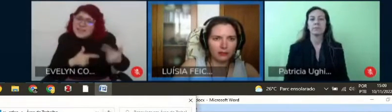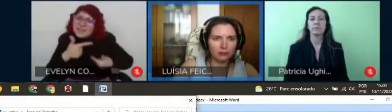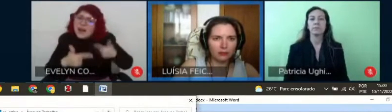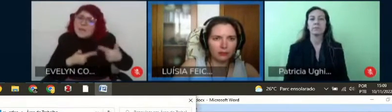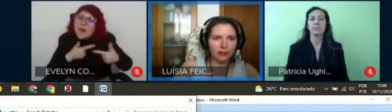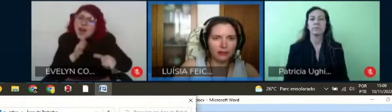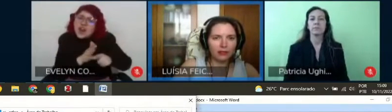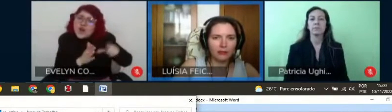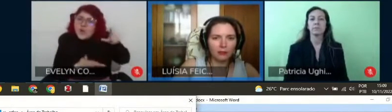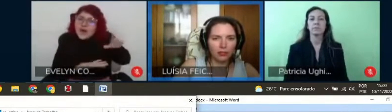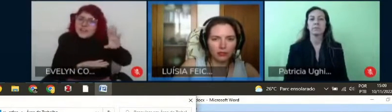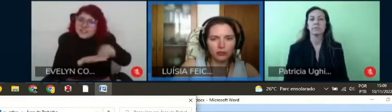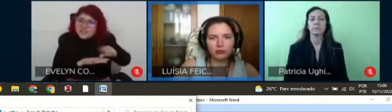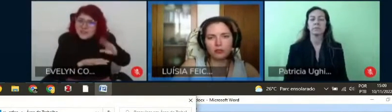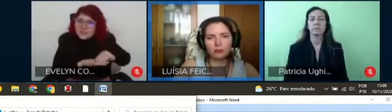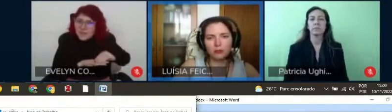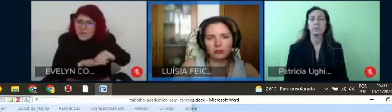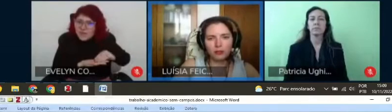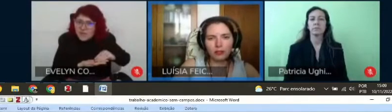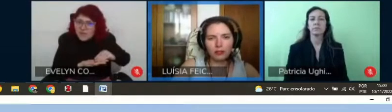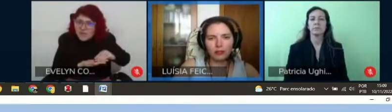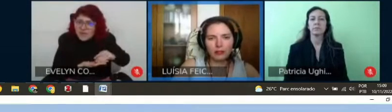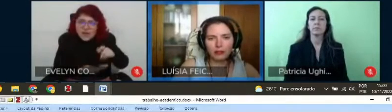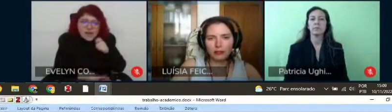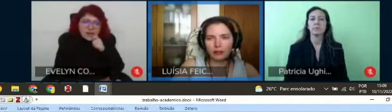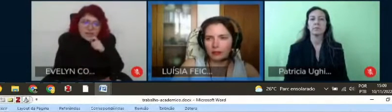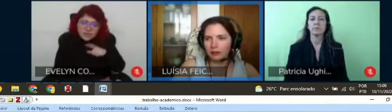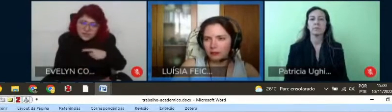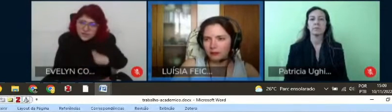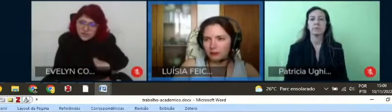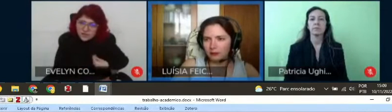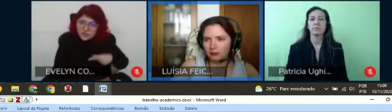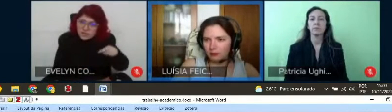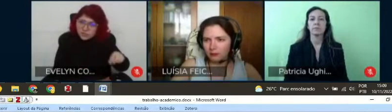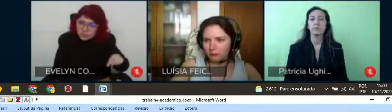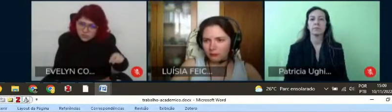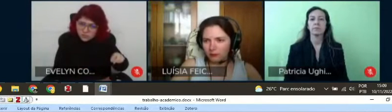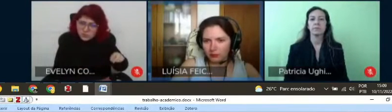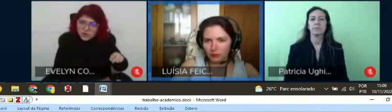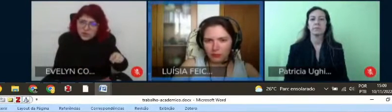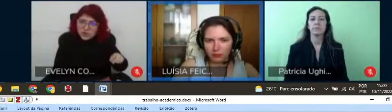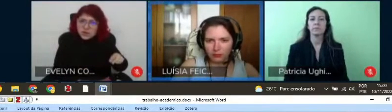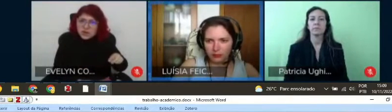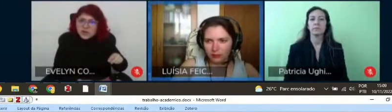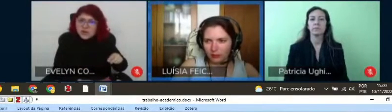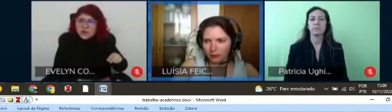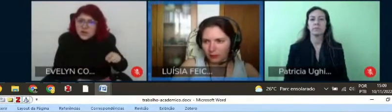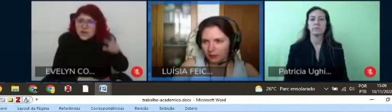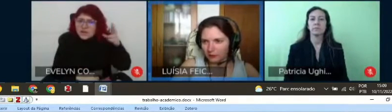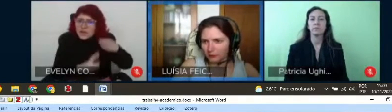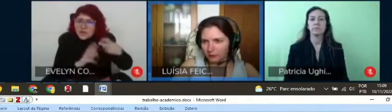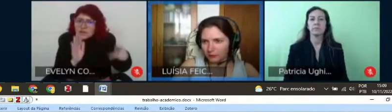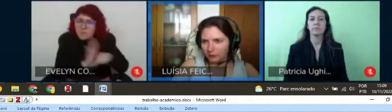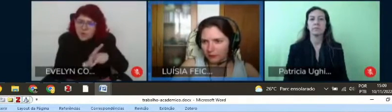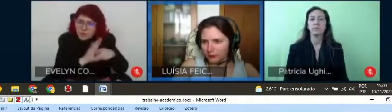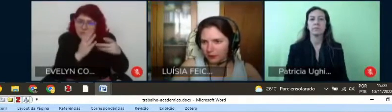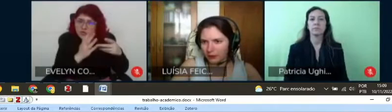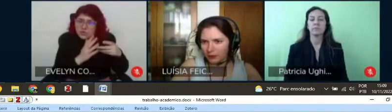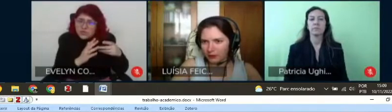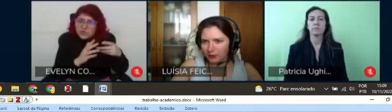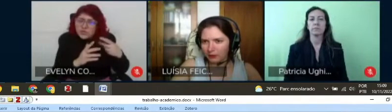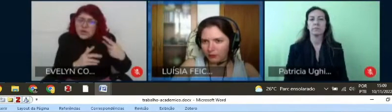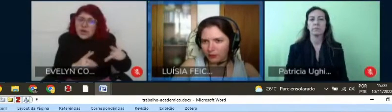a versão do trabalho acadêmico que tinha os campos. Daí, vocês podem ver aqui, cadê?